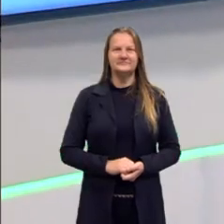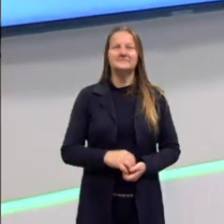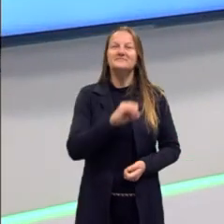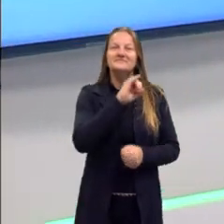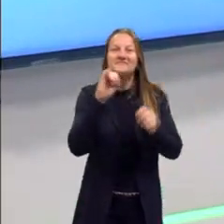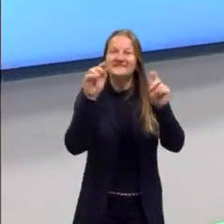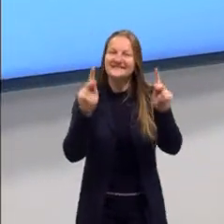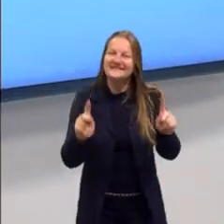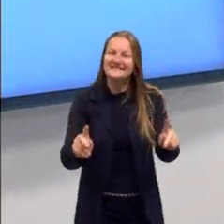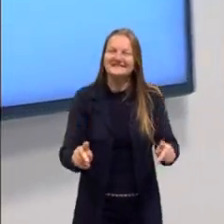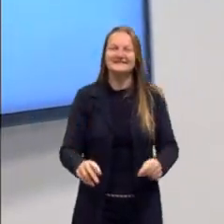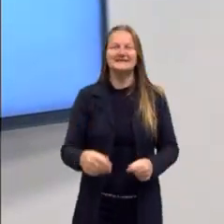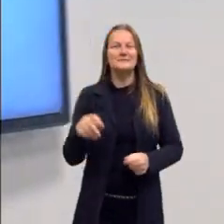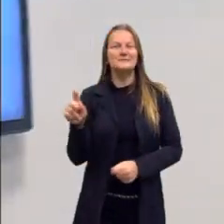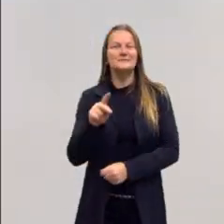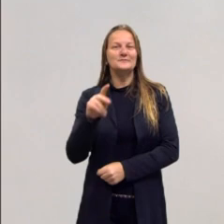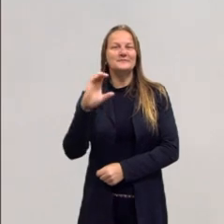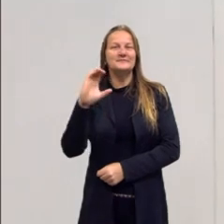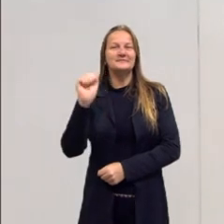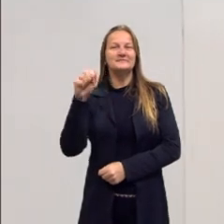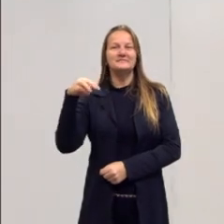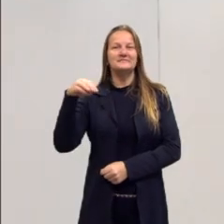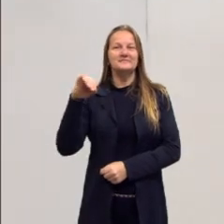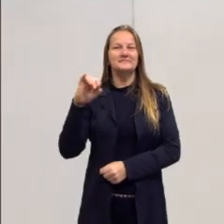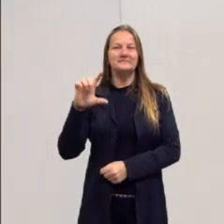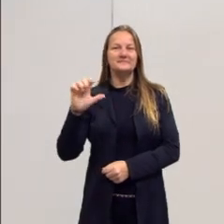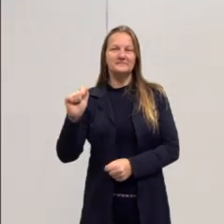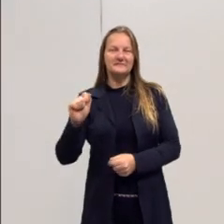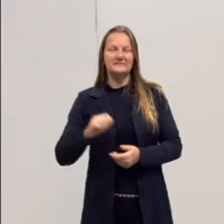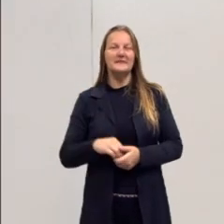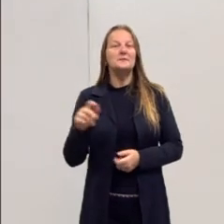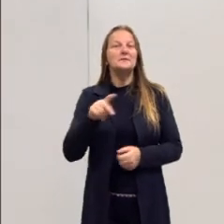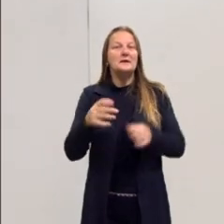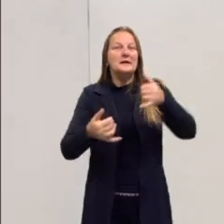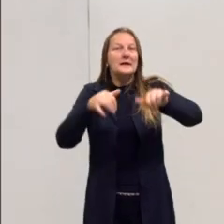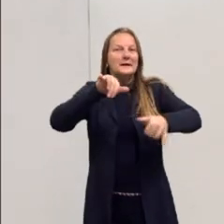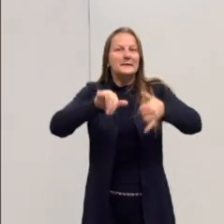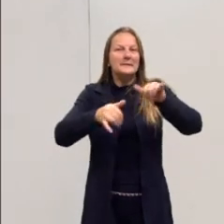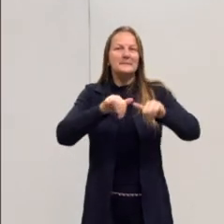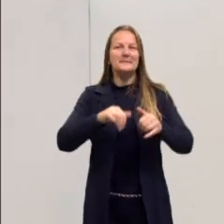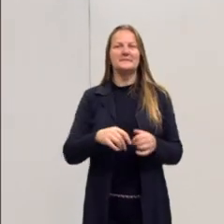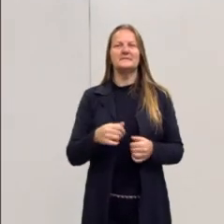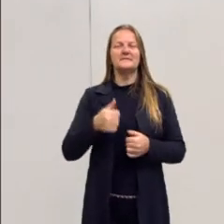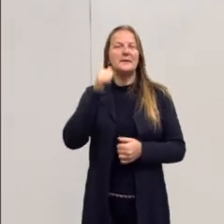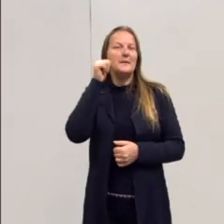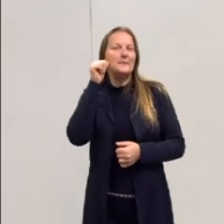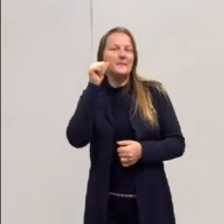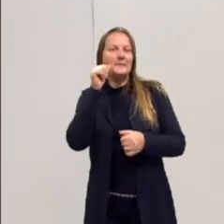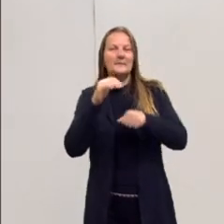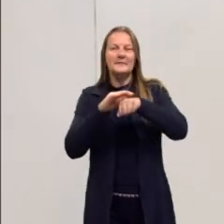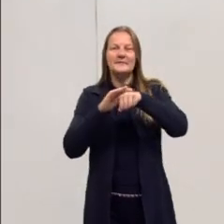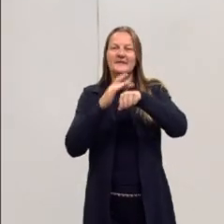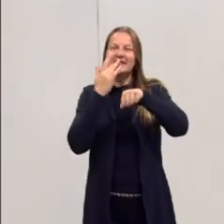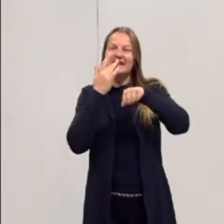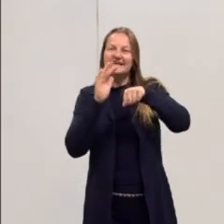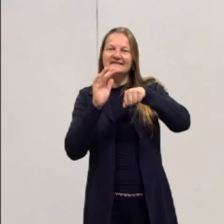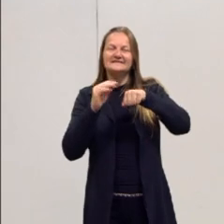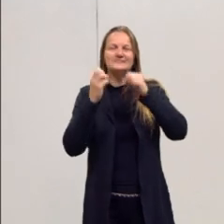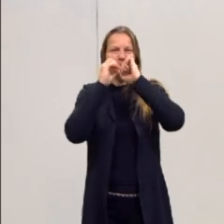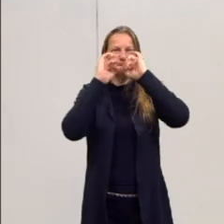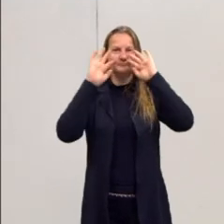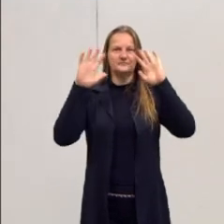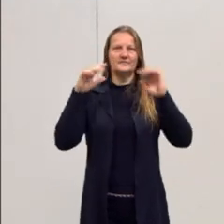Olá pessoal eu sou professora Camila grande nisso a professora de química sou uma mulher branca de pele